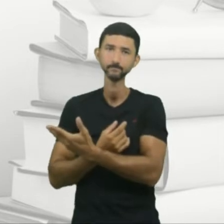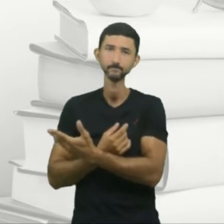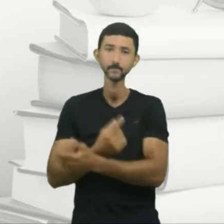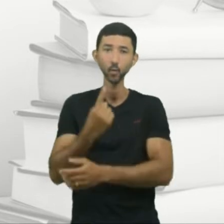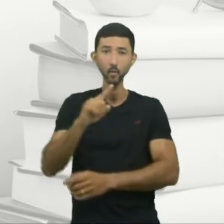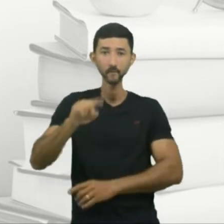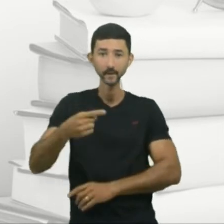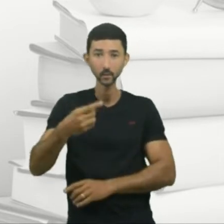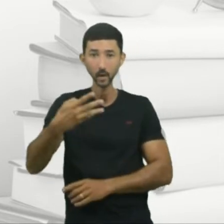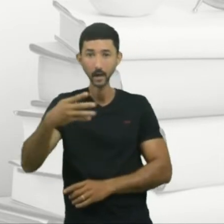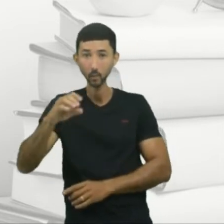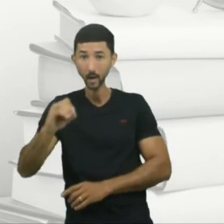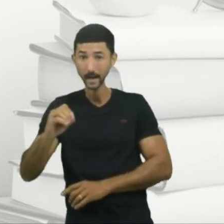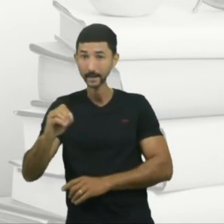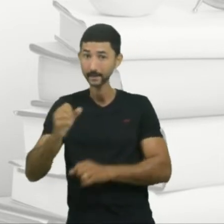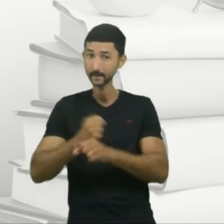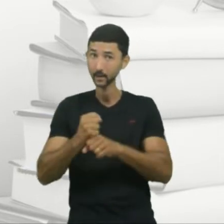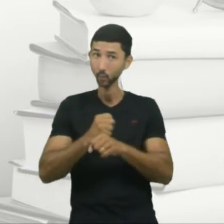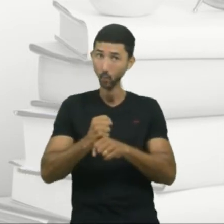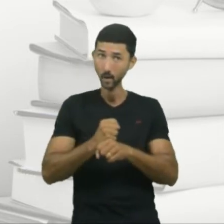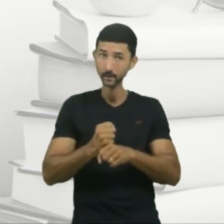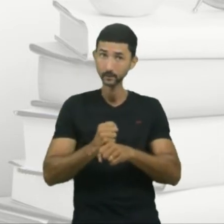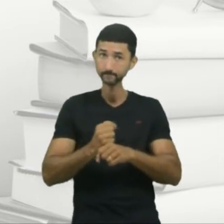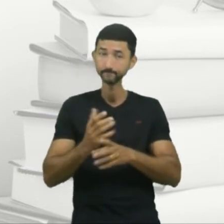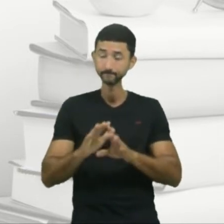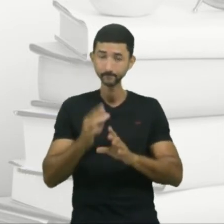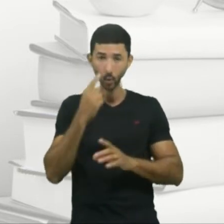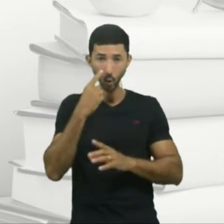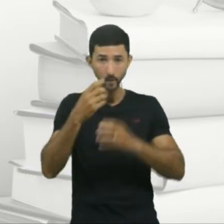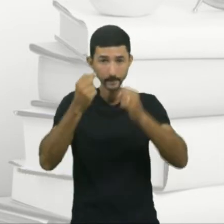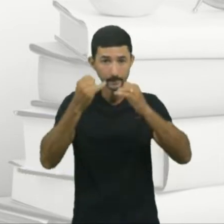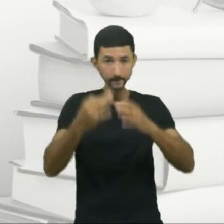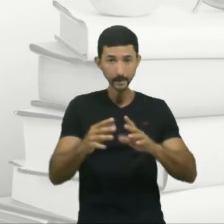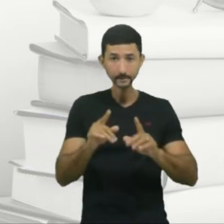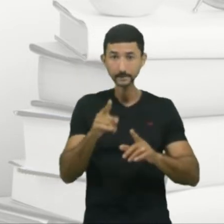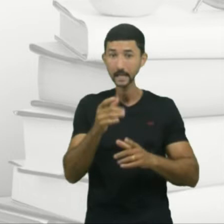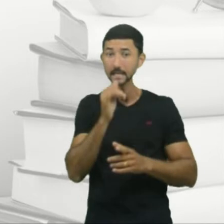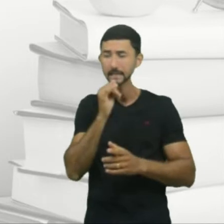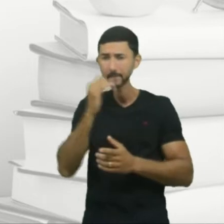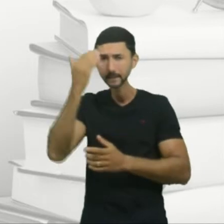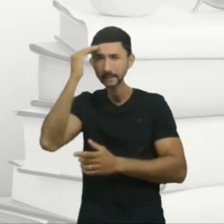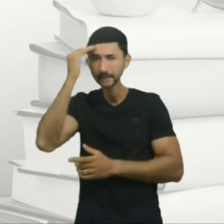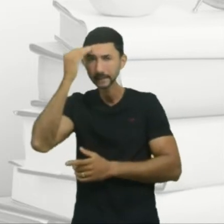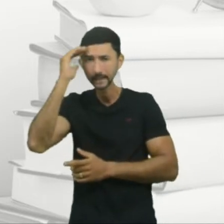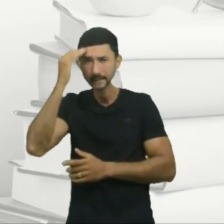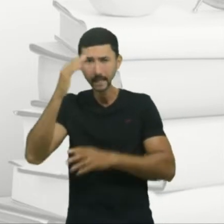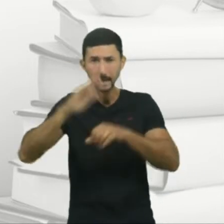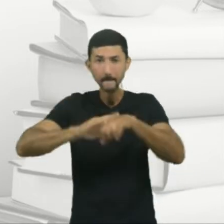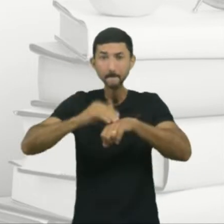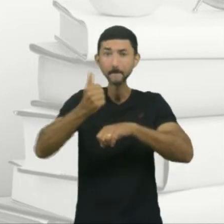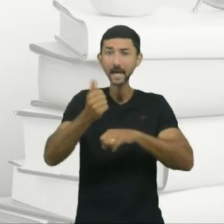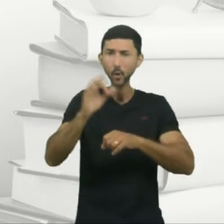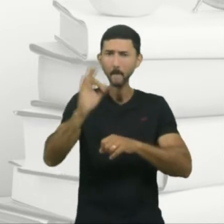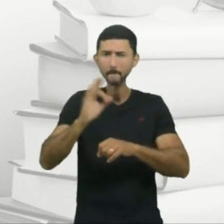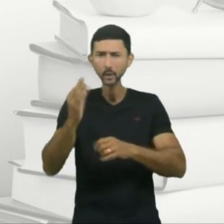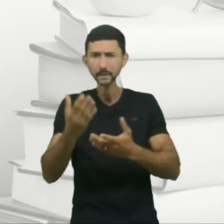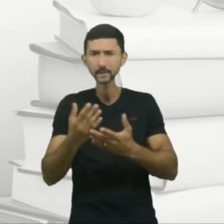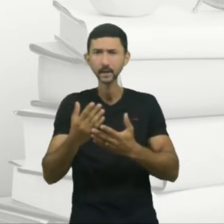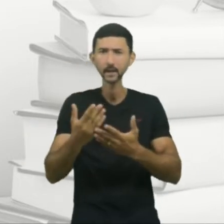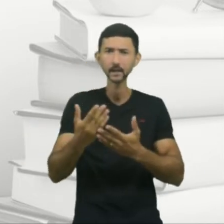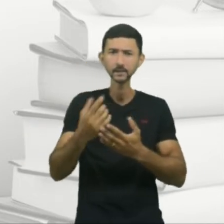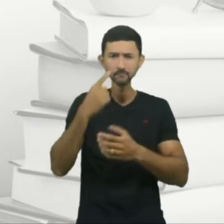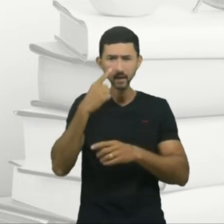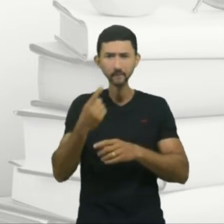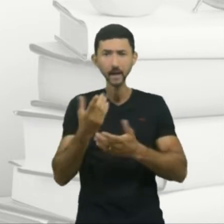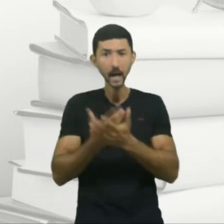1,40% ao ano. Eu vou abrir um parênteses aqui para falar que se você quiser entender um pouco sobre porcentagem, visita nossa